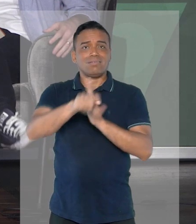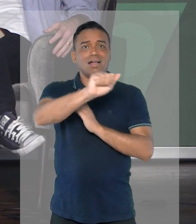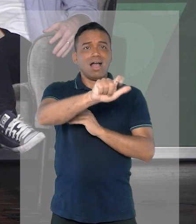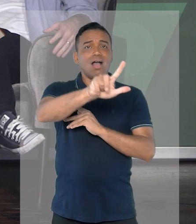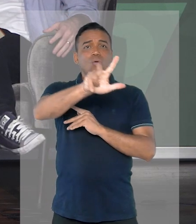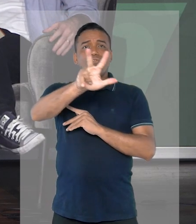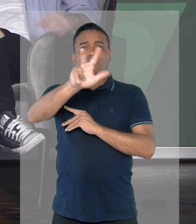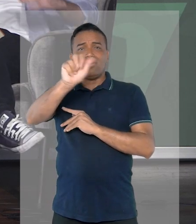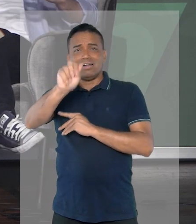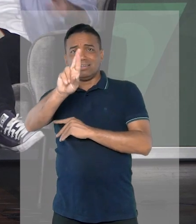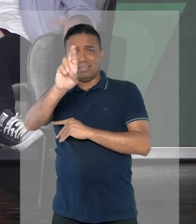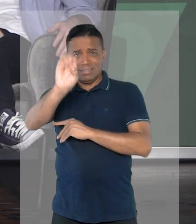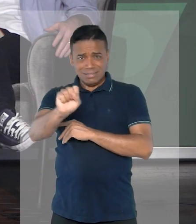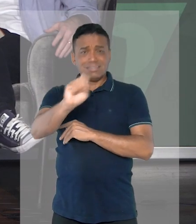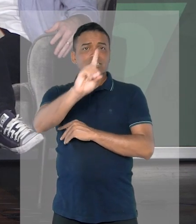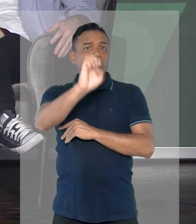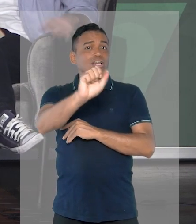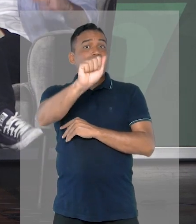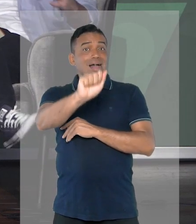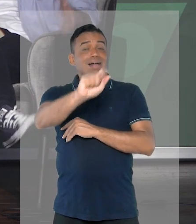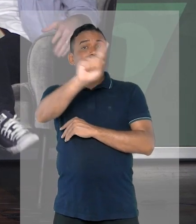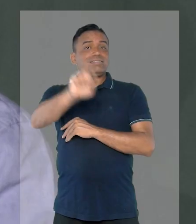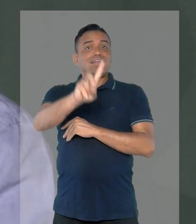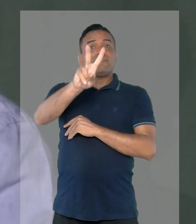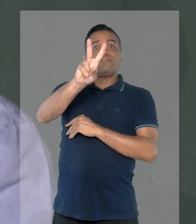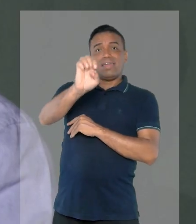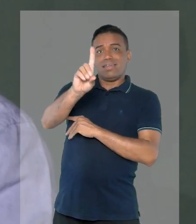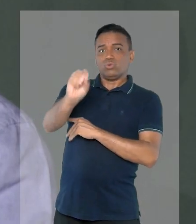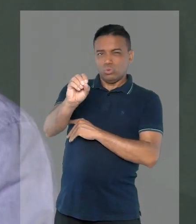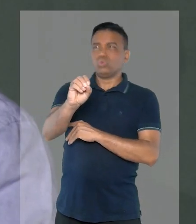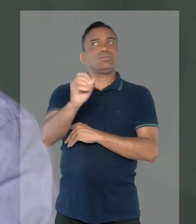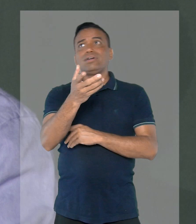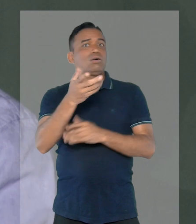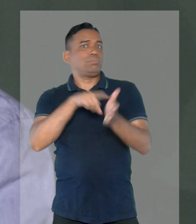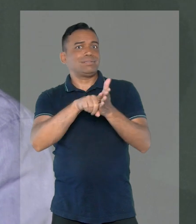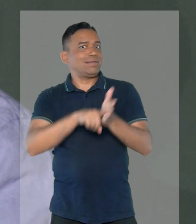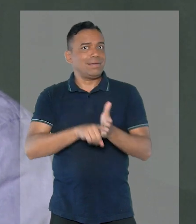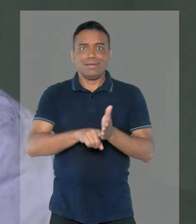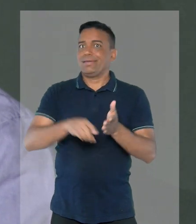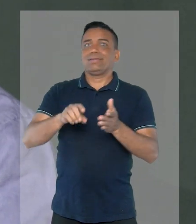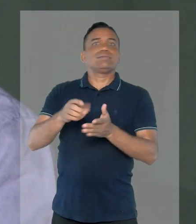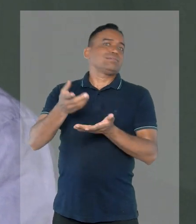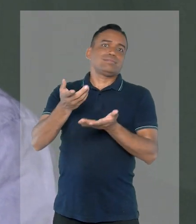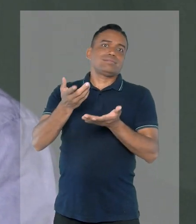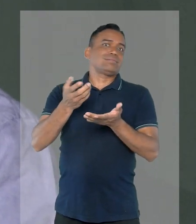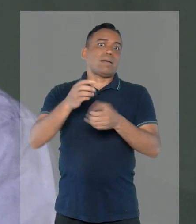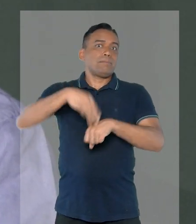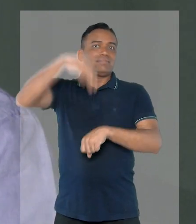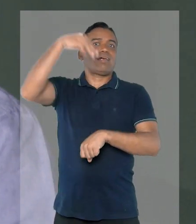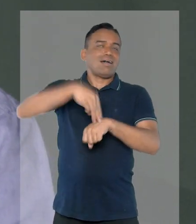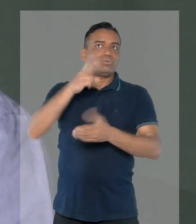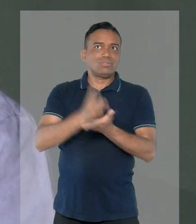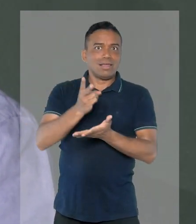Azevedo. Foi meu objeto de pesquisa durante iniciação científica, monografia, mestrado, sempre com Álvares de